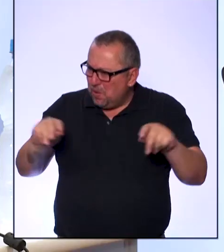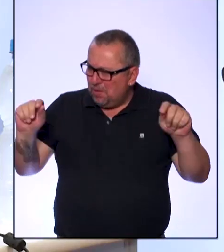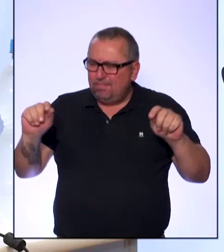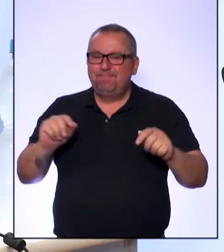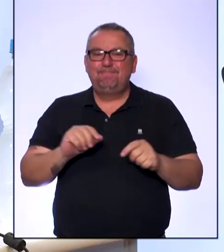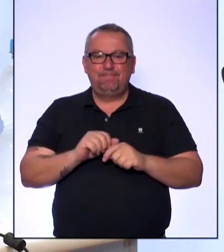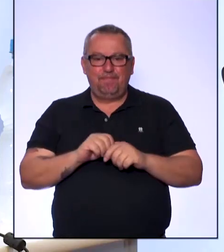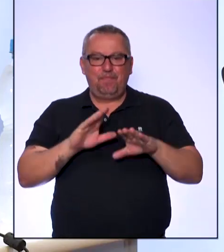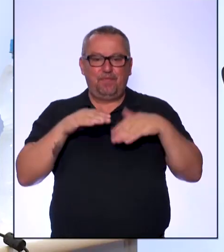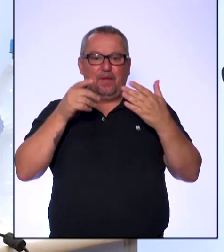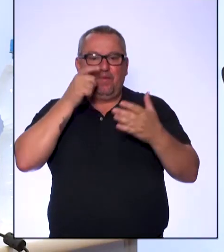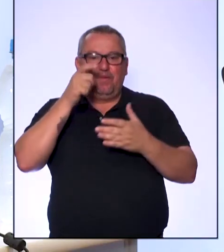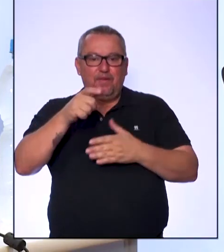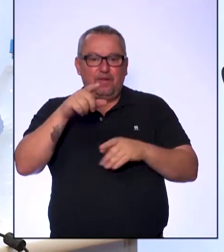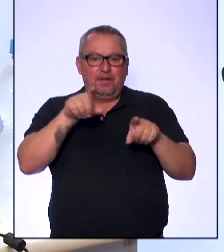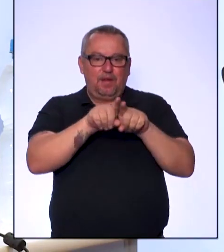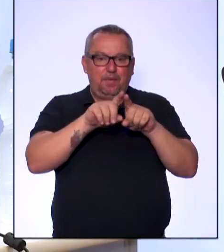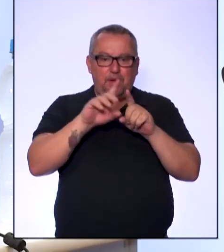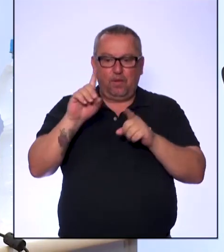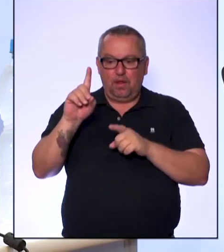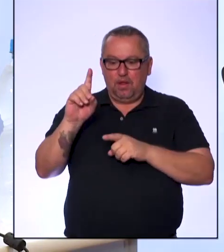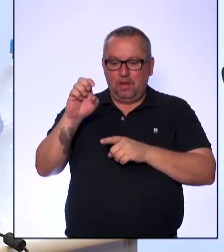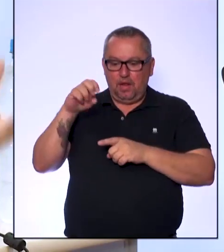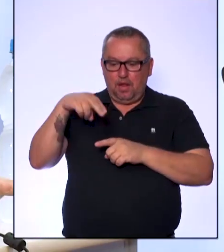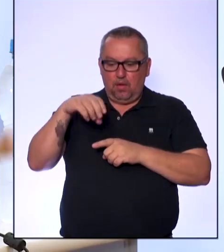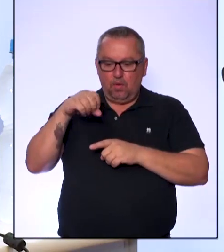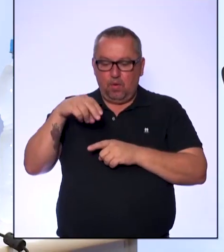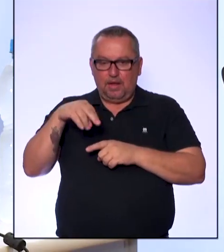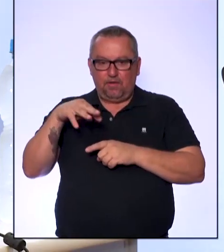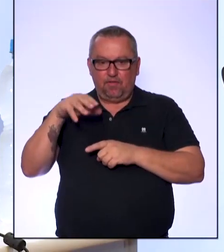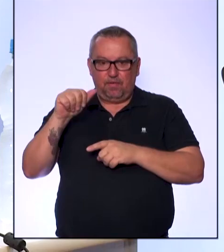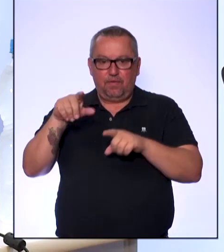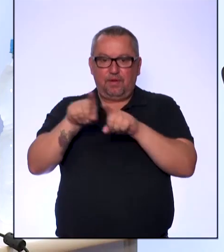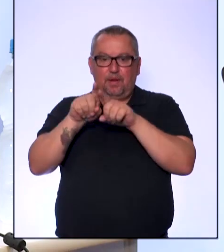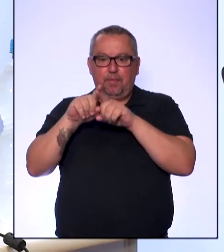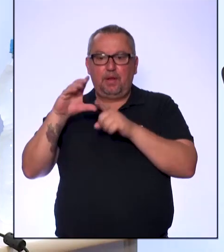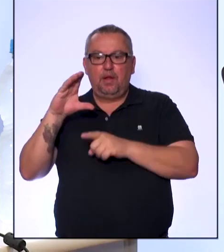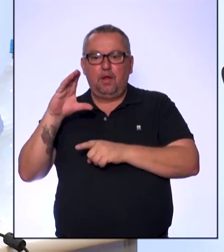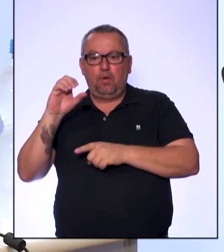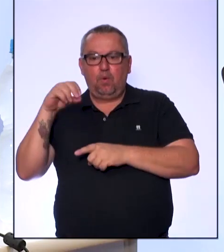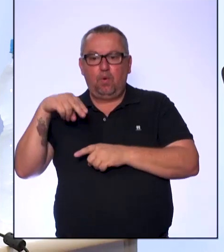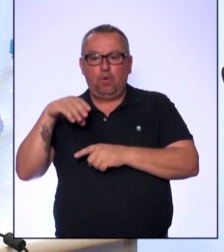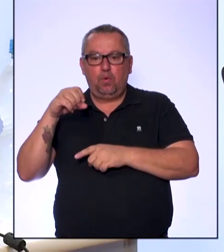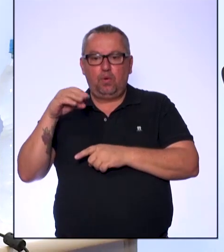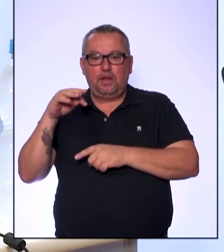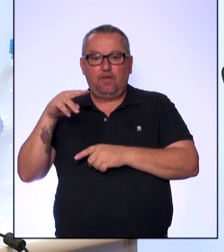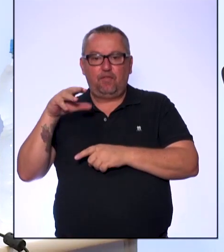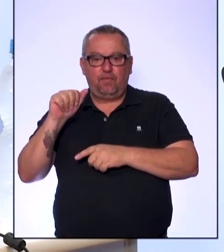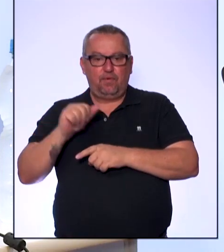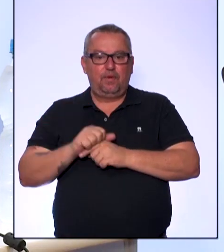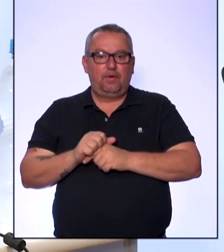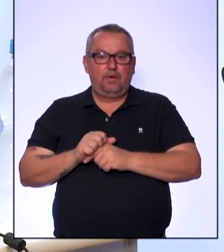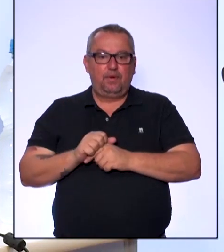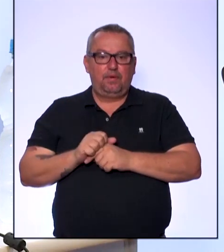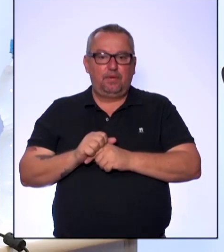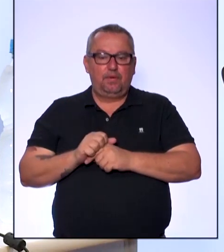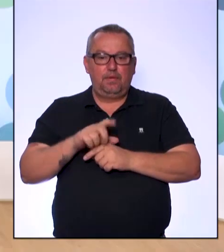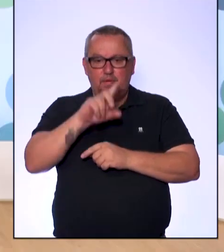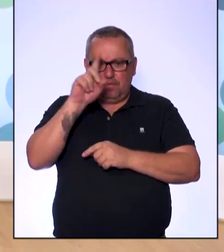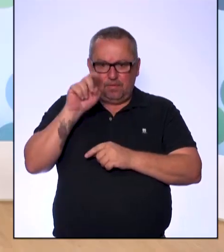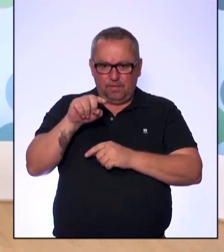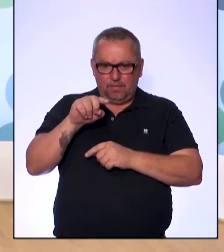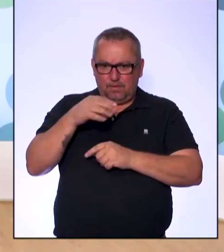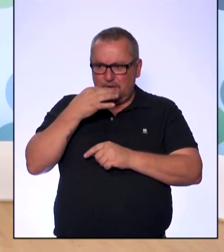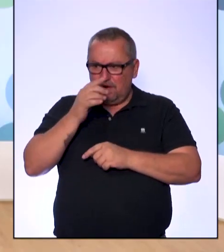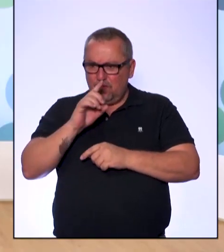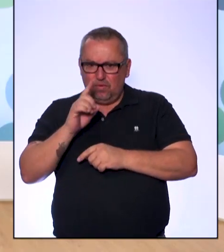observaram, gente, que nós temos o sentido denotativo no texto e o sentido conotativo. Ficou alguma dúvida? Acredito